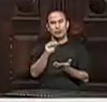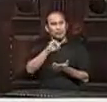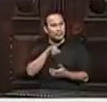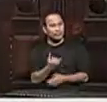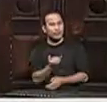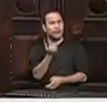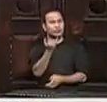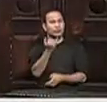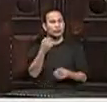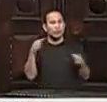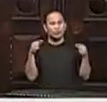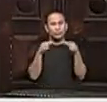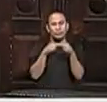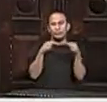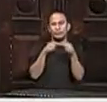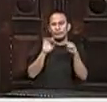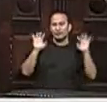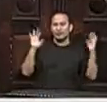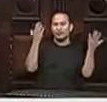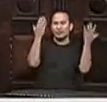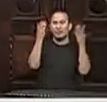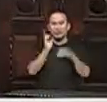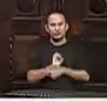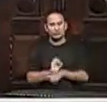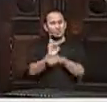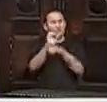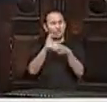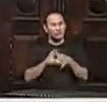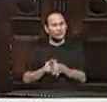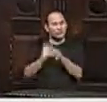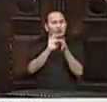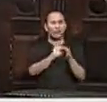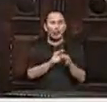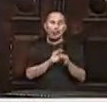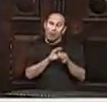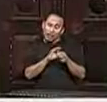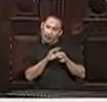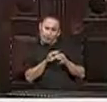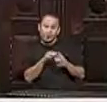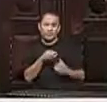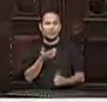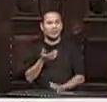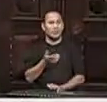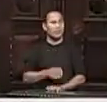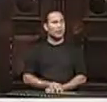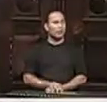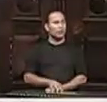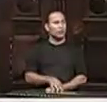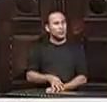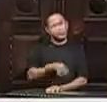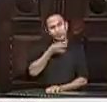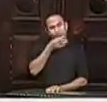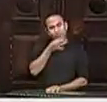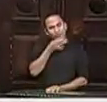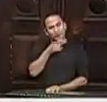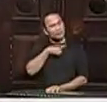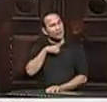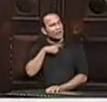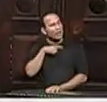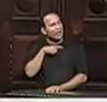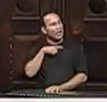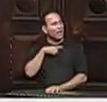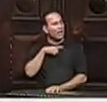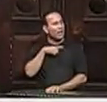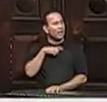proveito do acordo celebrado com o Estado e a União, porque, na minha opinião e na opinião de vários aqui, e ontem na audiência que